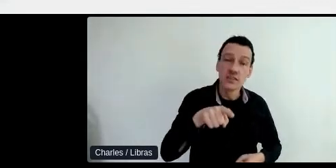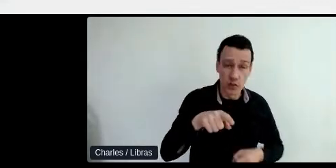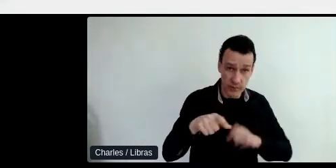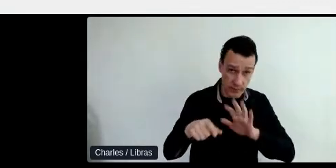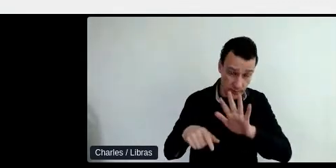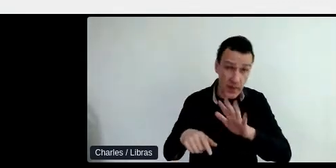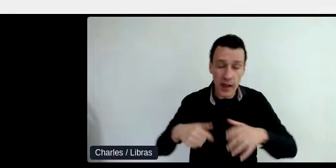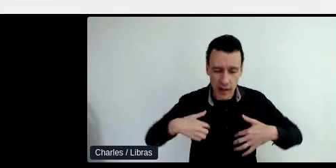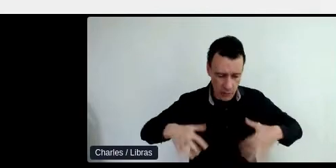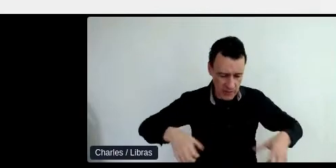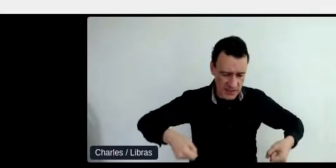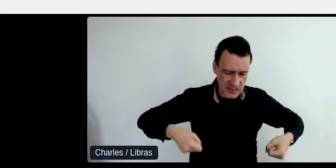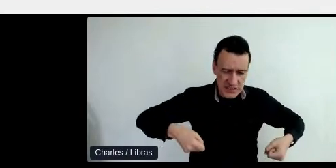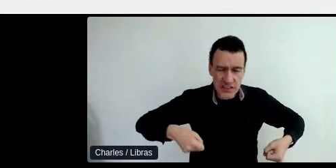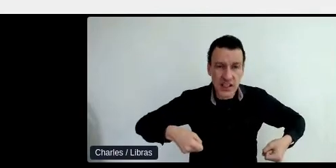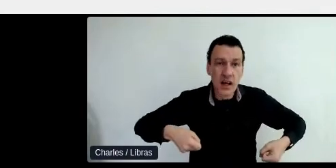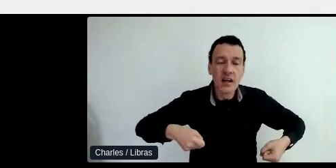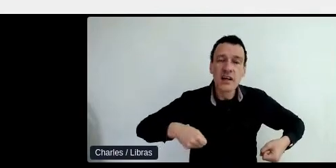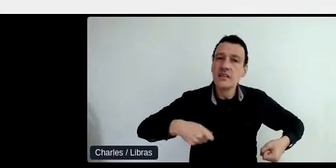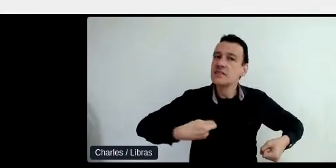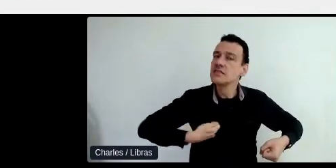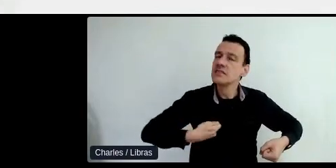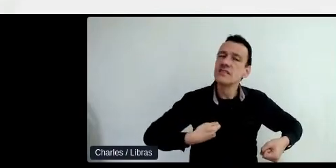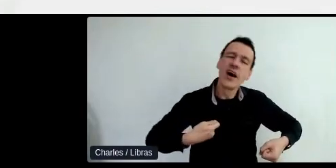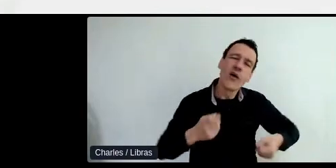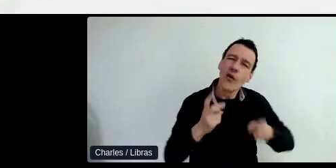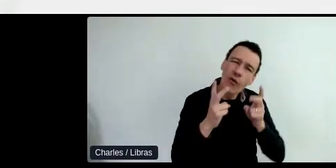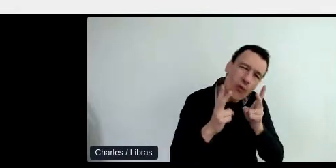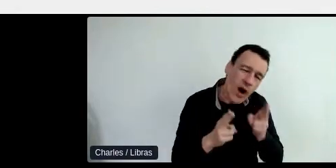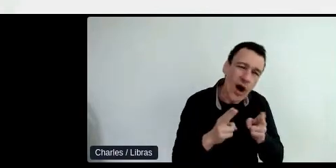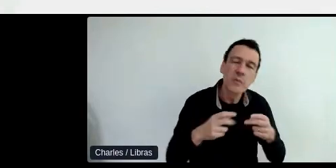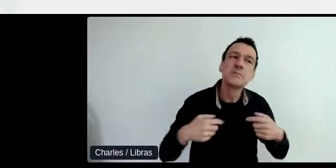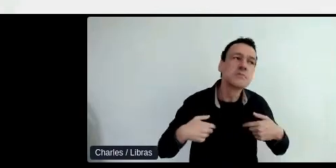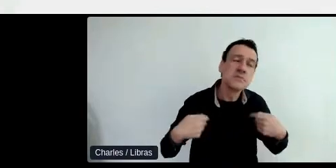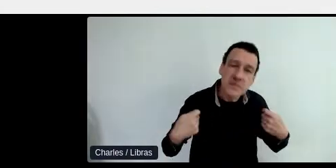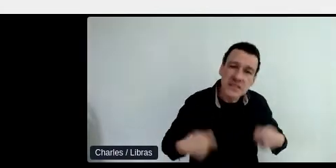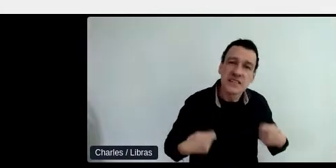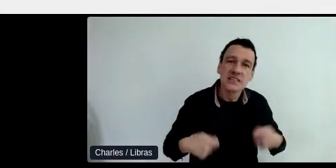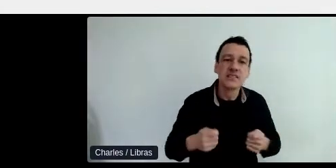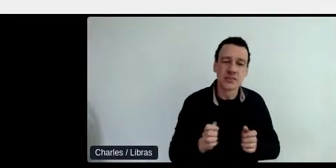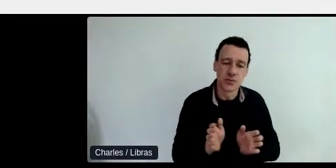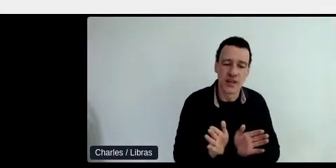está carregando essa sacola pesada, você tem uma deficiência ali